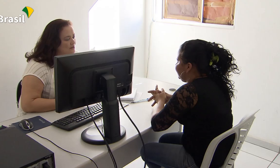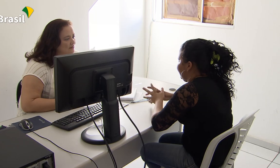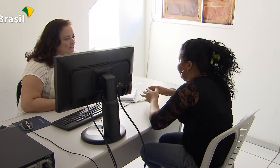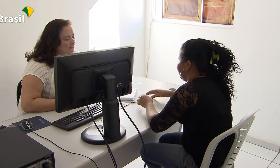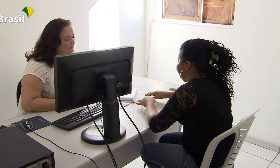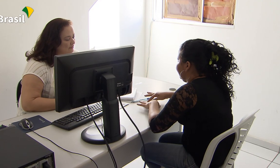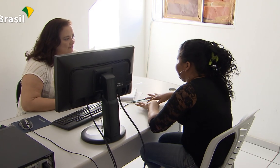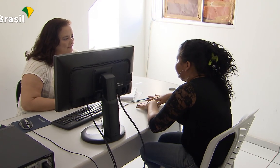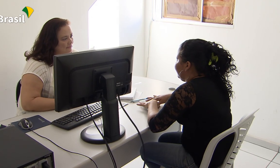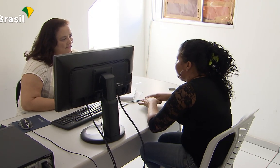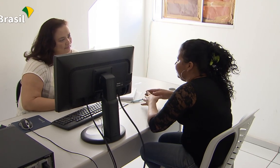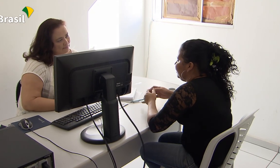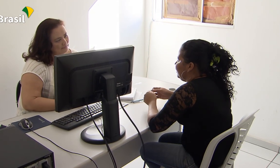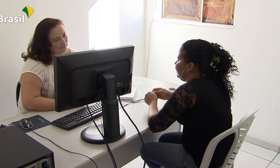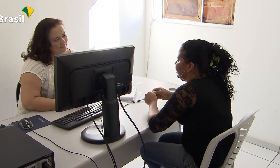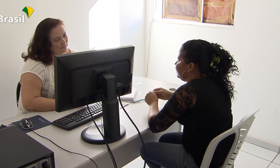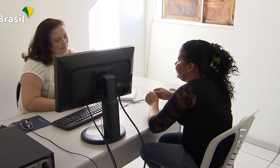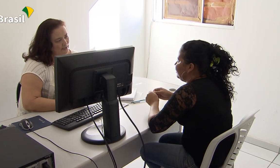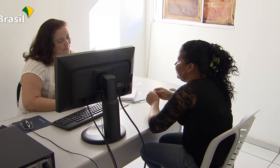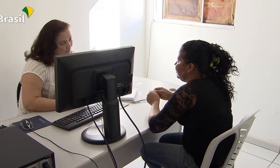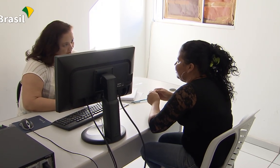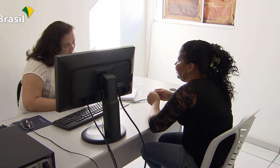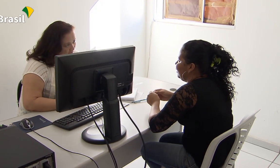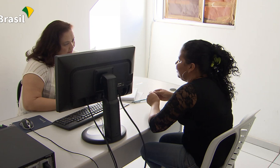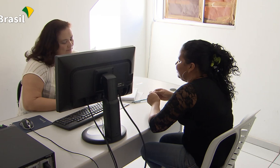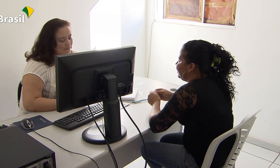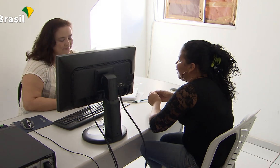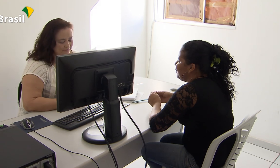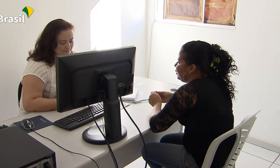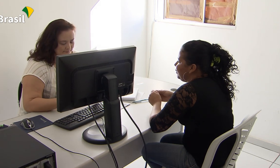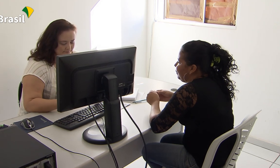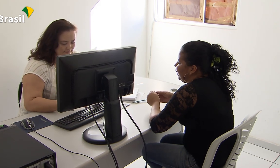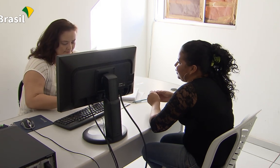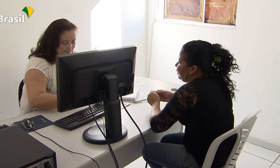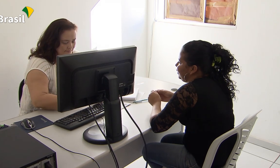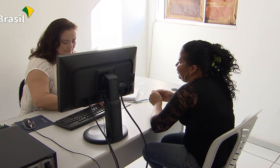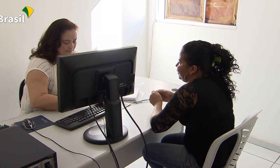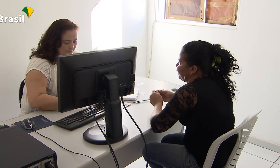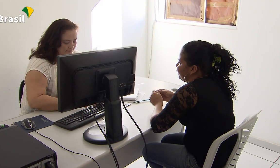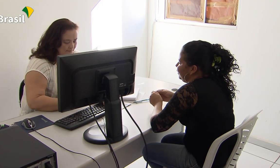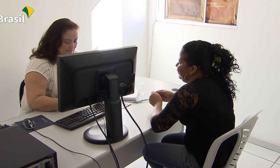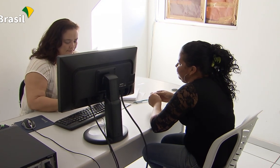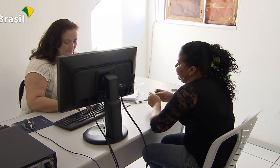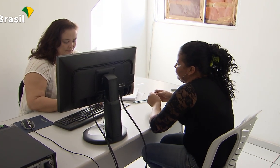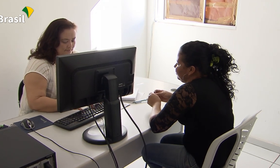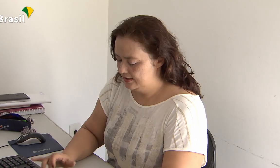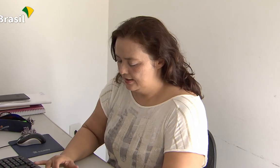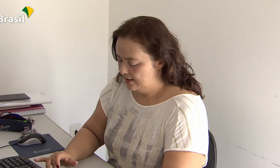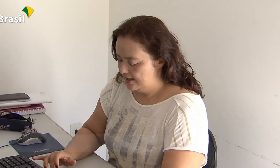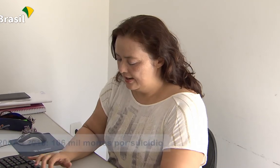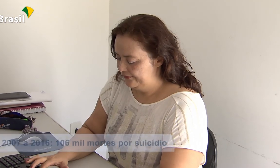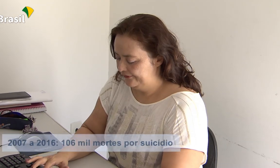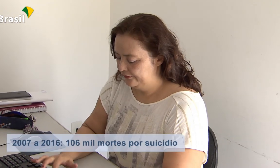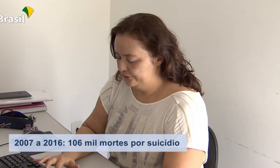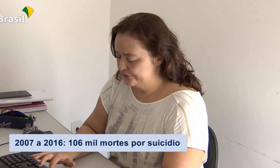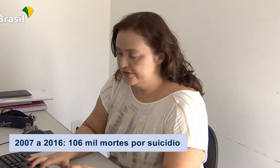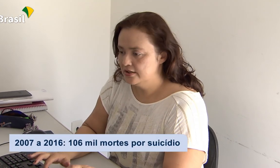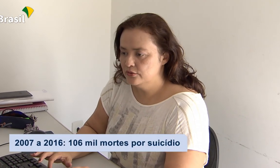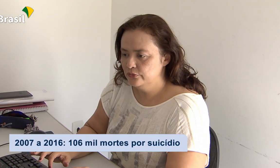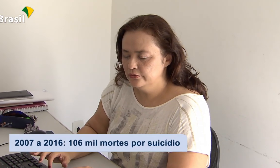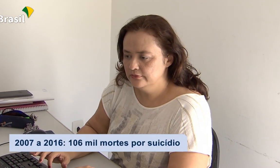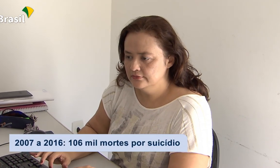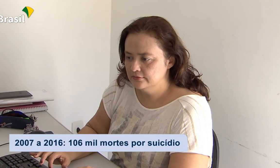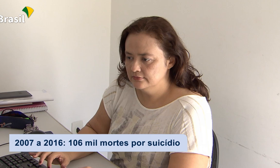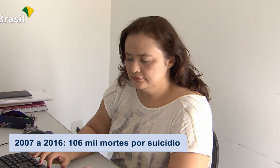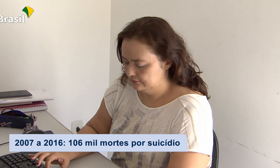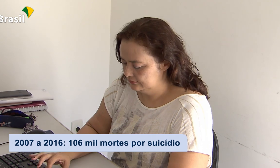amigos. A ideia da campanha é capacitar também os conselheiros tutelares. Números do Ministério da Saúde apontam que de